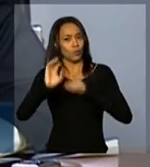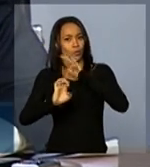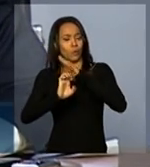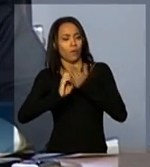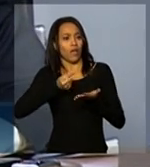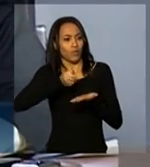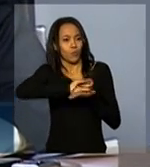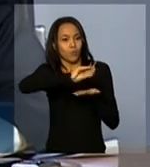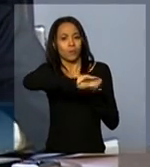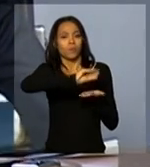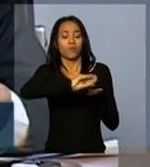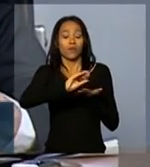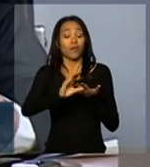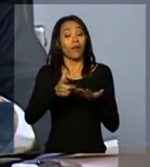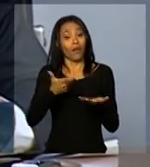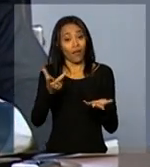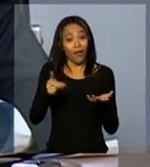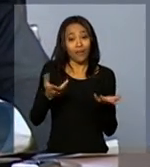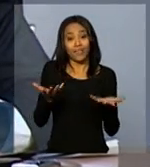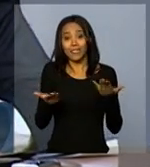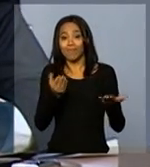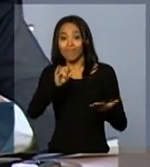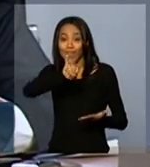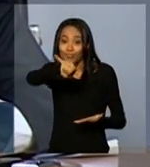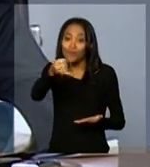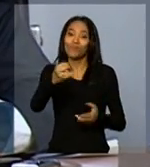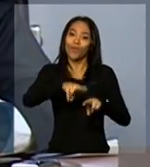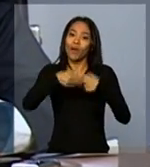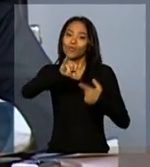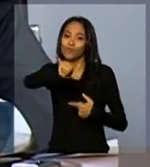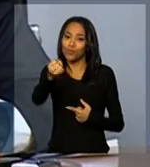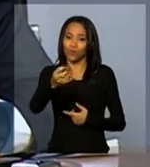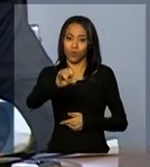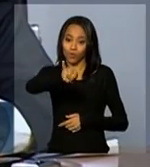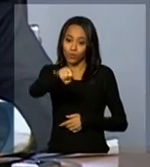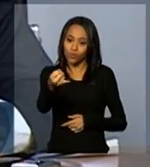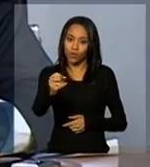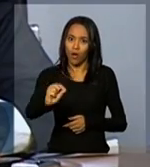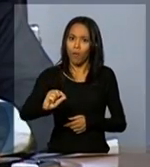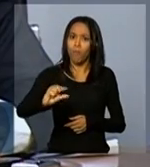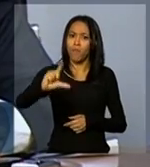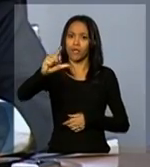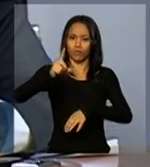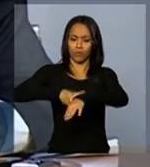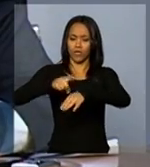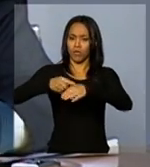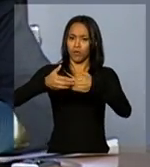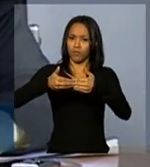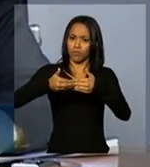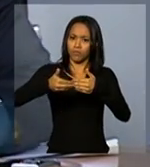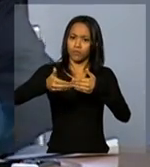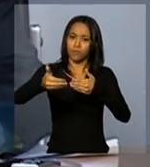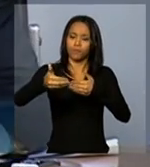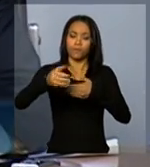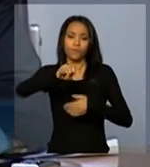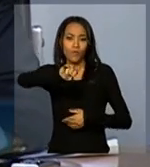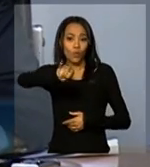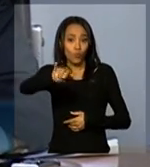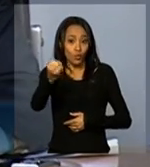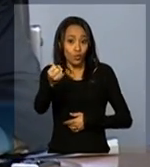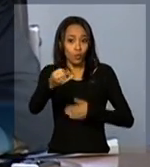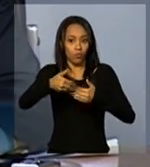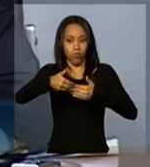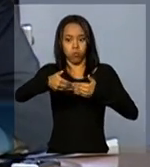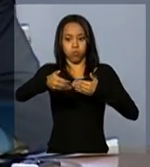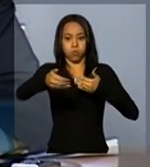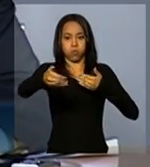de juros. Né? Quando você aumenta o juro no curto prazo, mais o juro do longo prazo ele